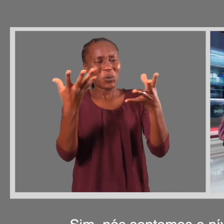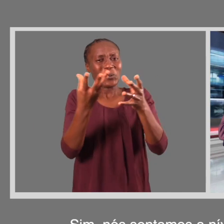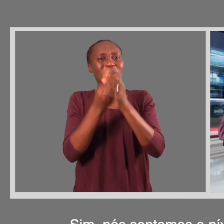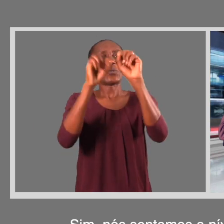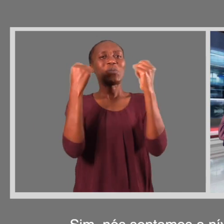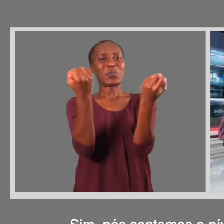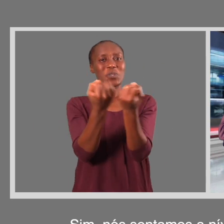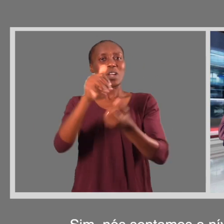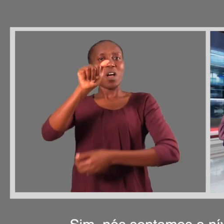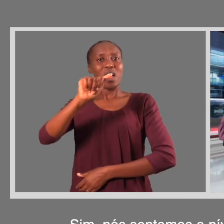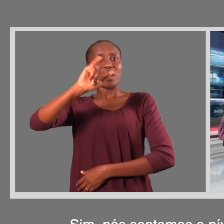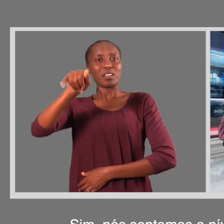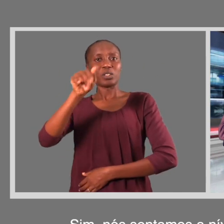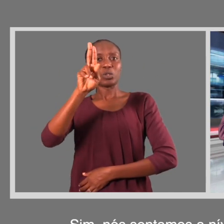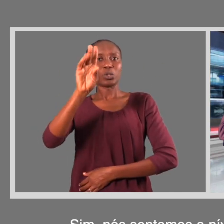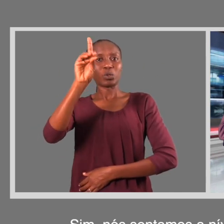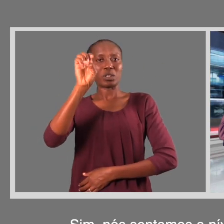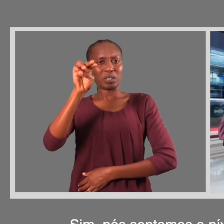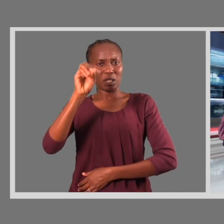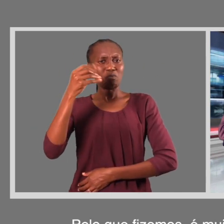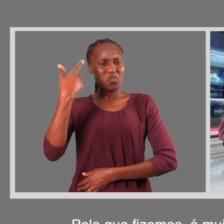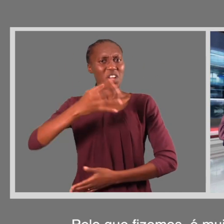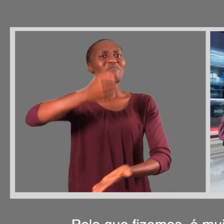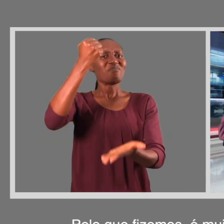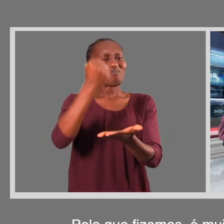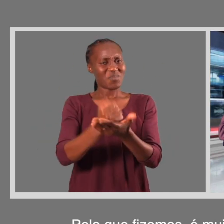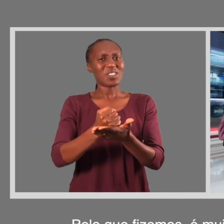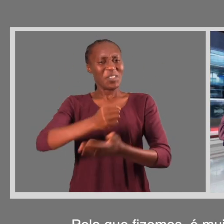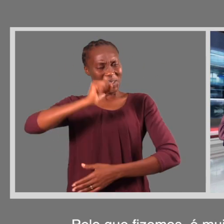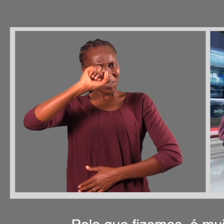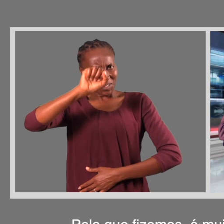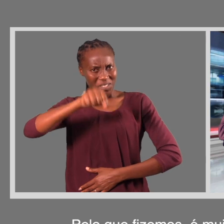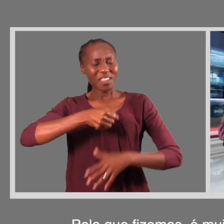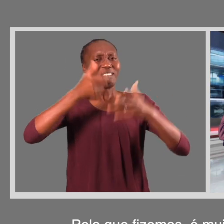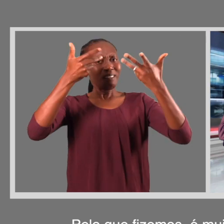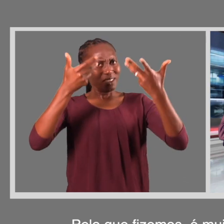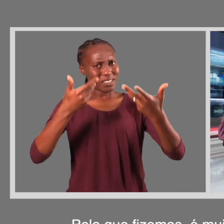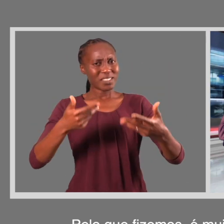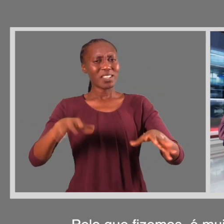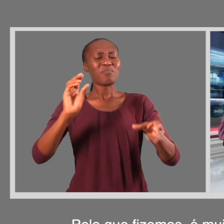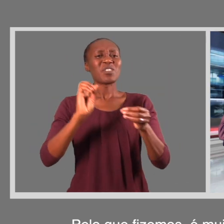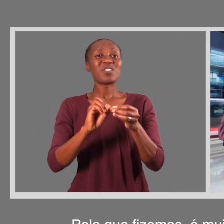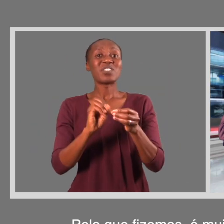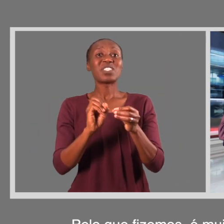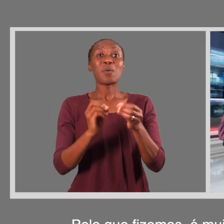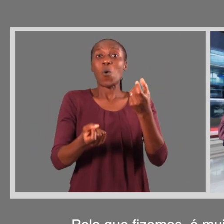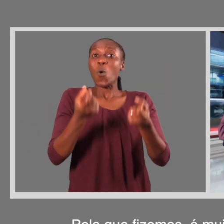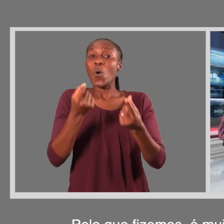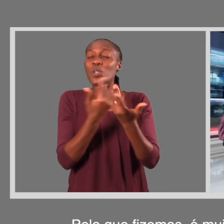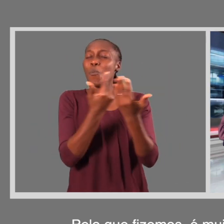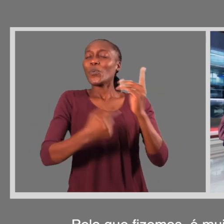decidimos que sim, pelo que fizemos é muito positivo,